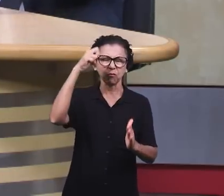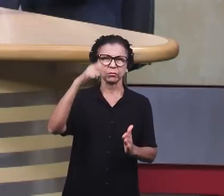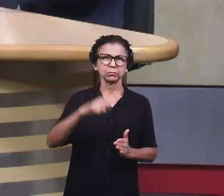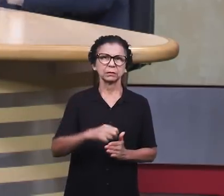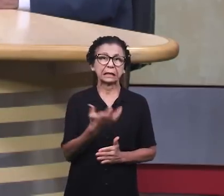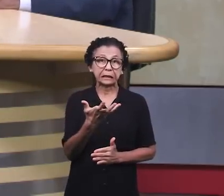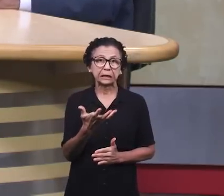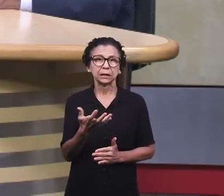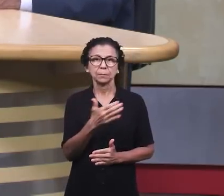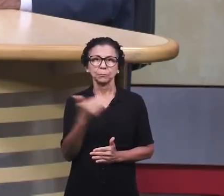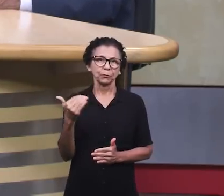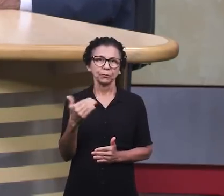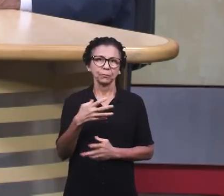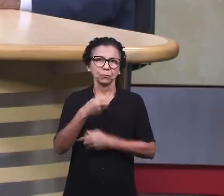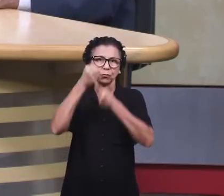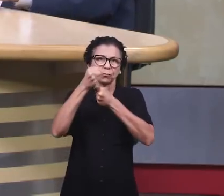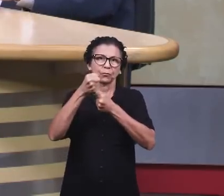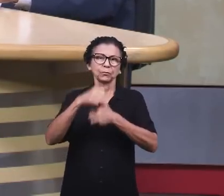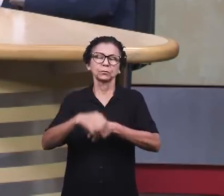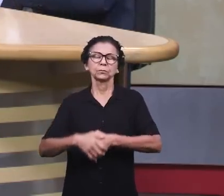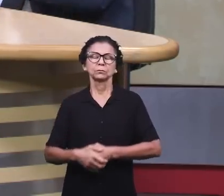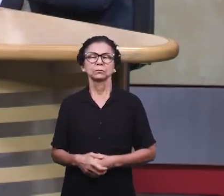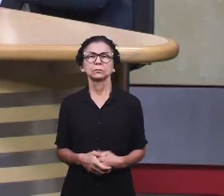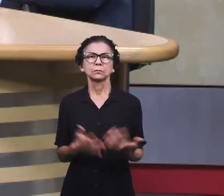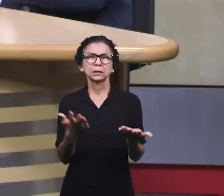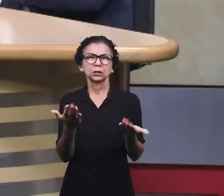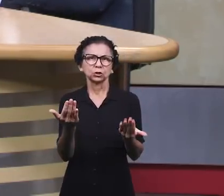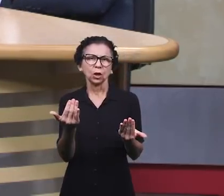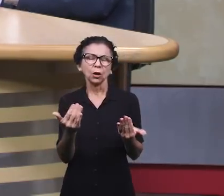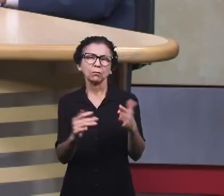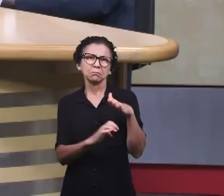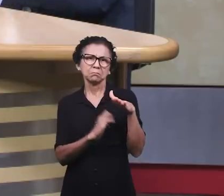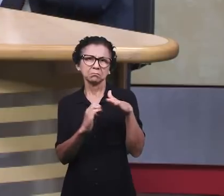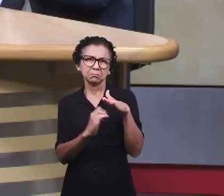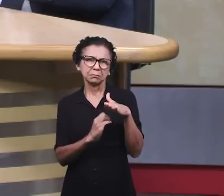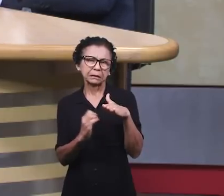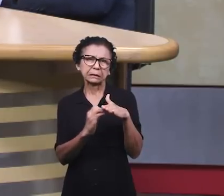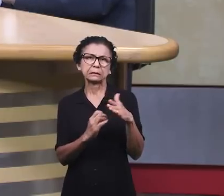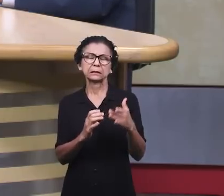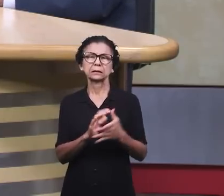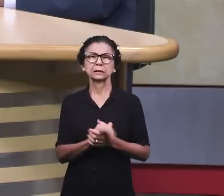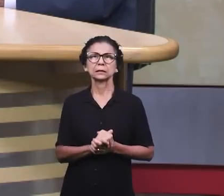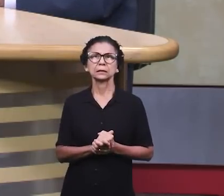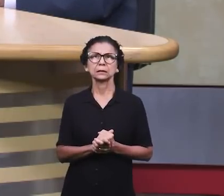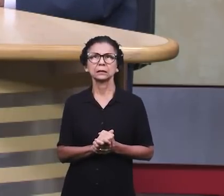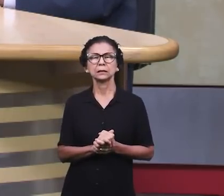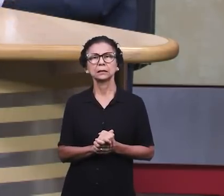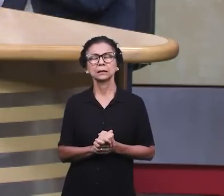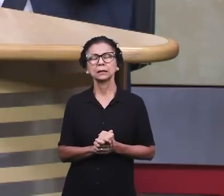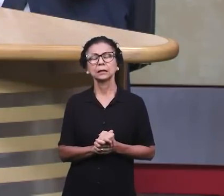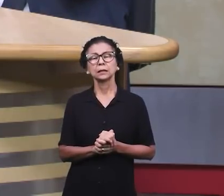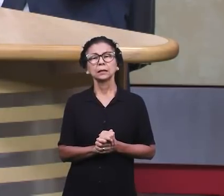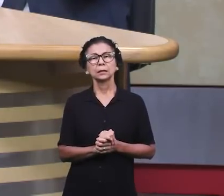estava lá chorando. Ele, jovem, ele tinha uma pequena empresa e tal, entrou numa dificuldade